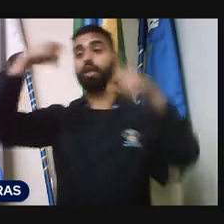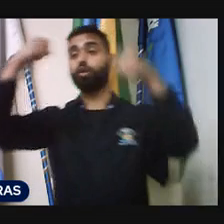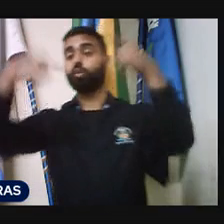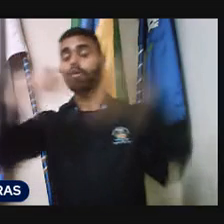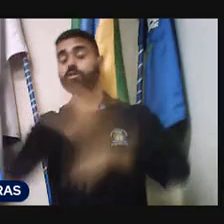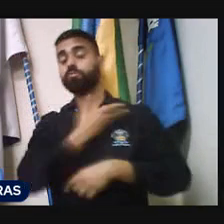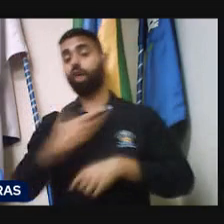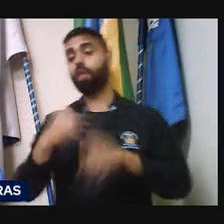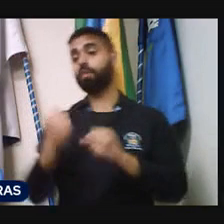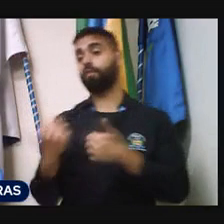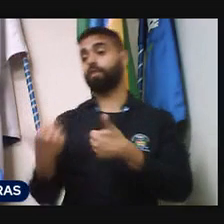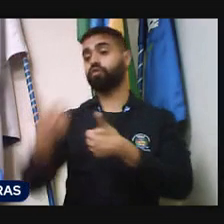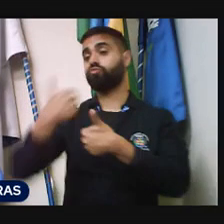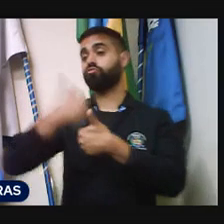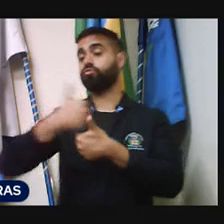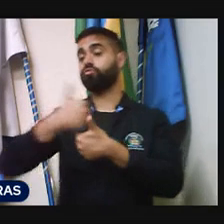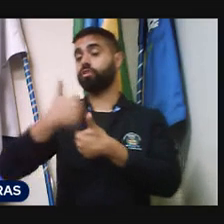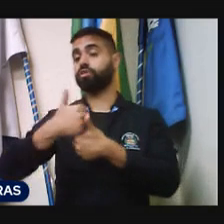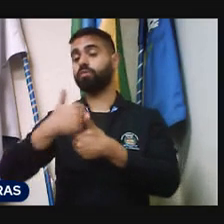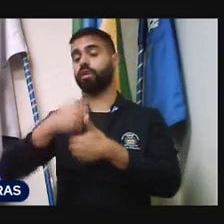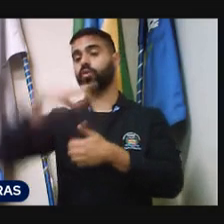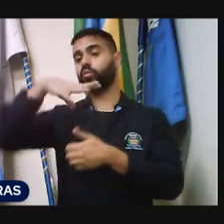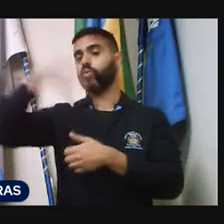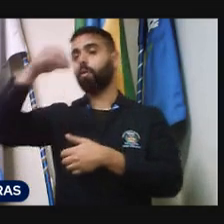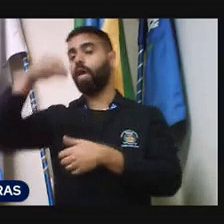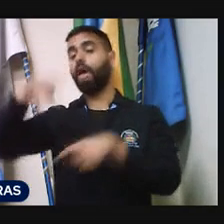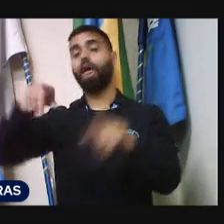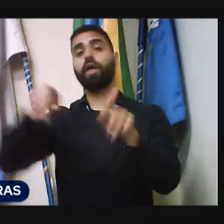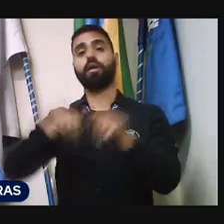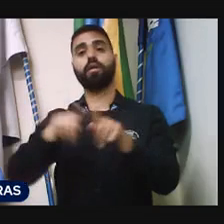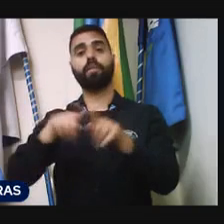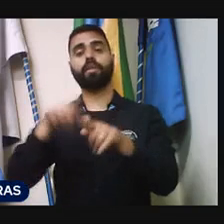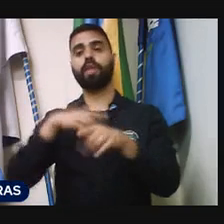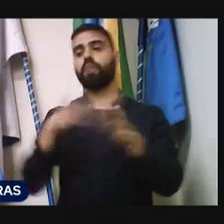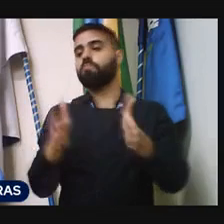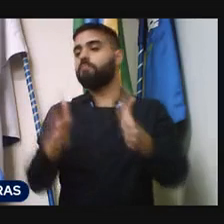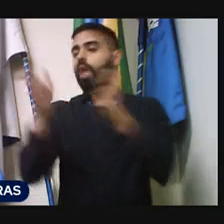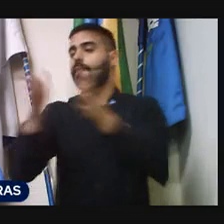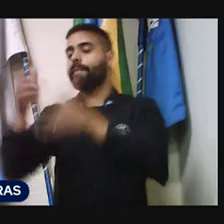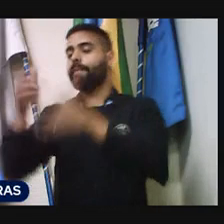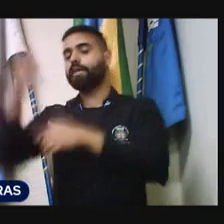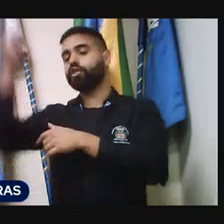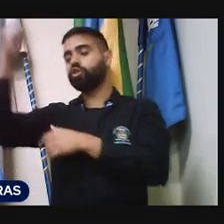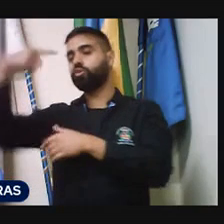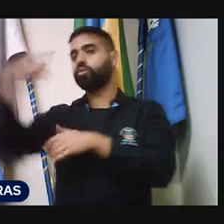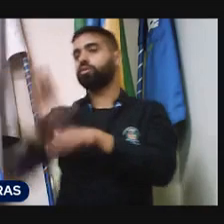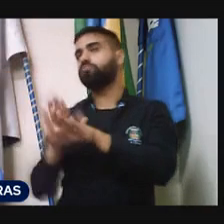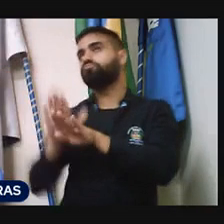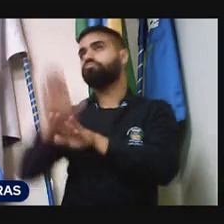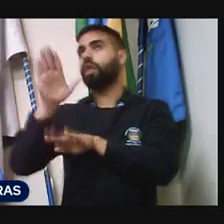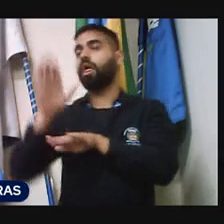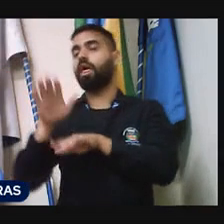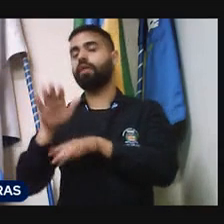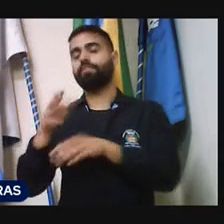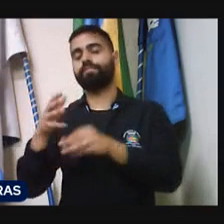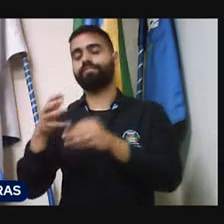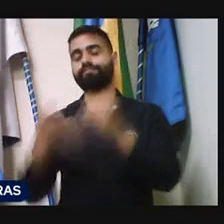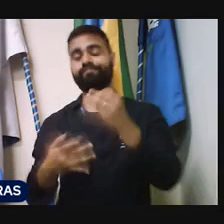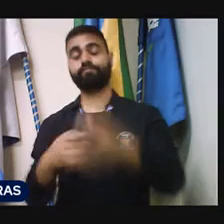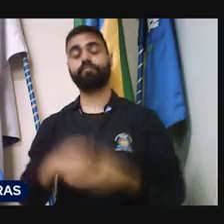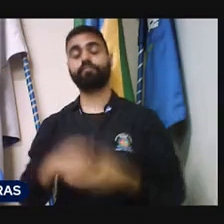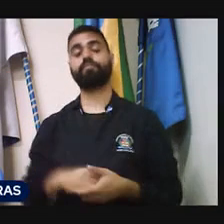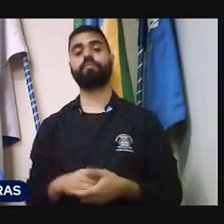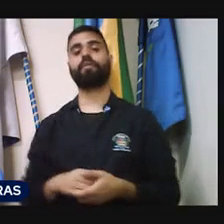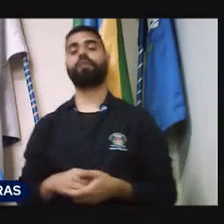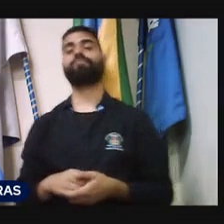com substituição de lâmpadas queimadas e implantação de braços de luz nos postes ao longo da subida justificativa